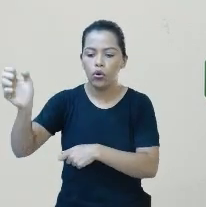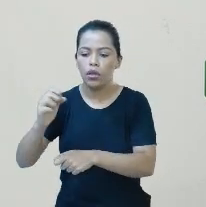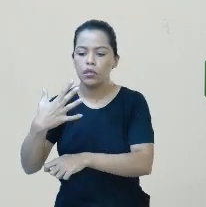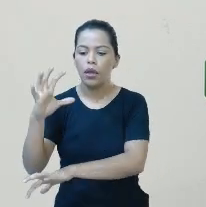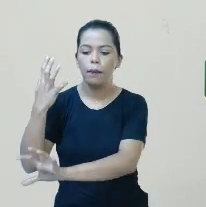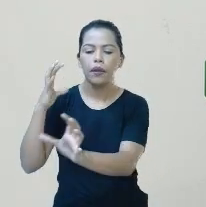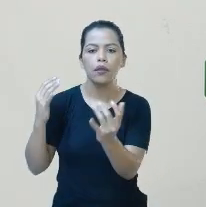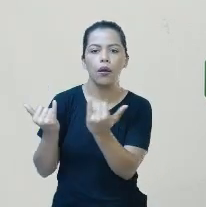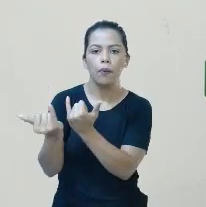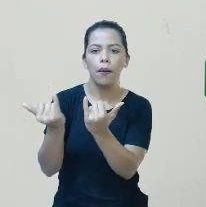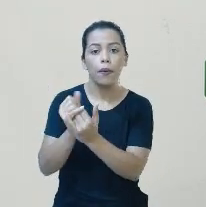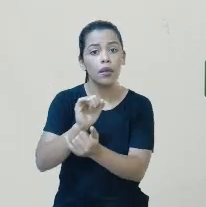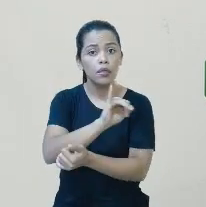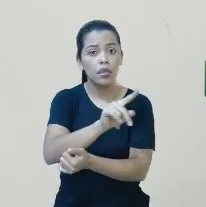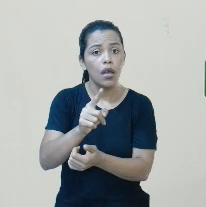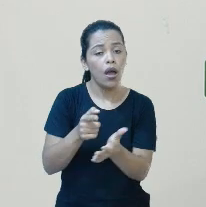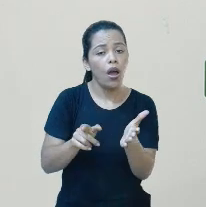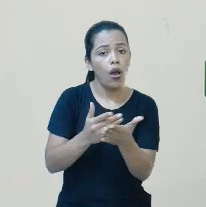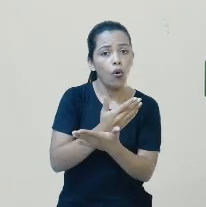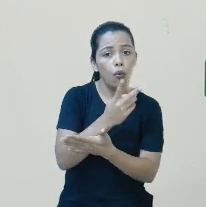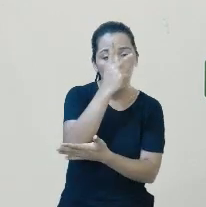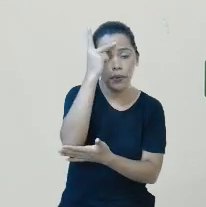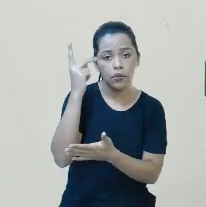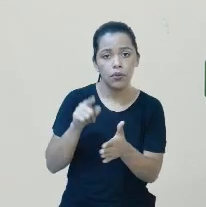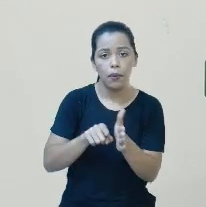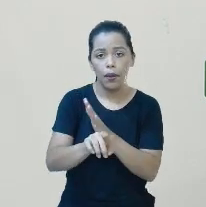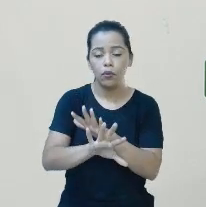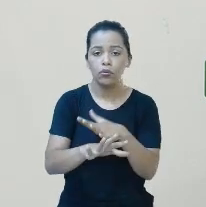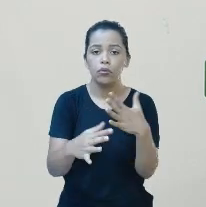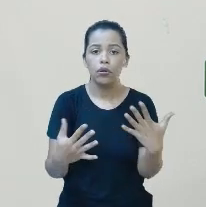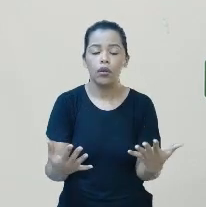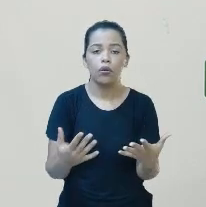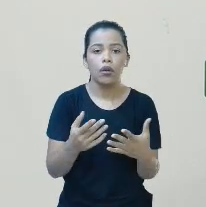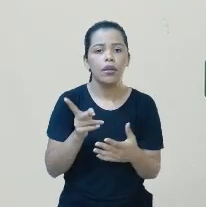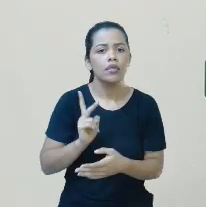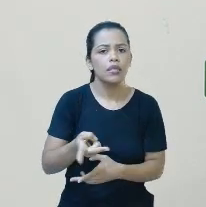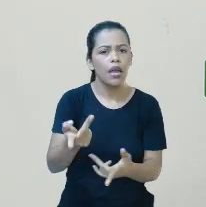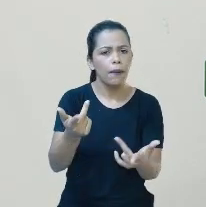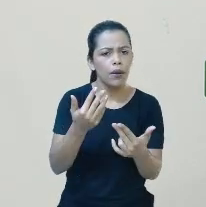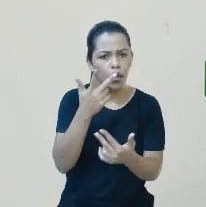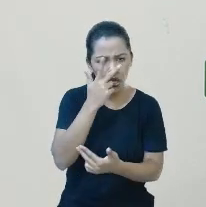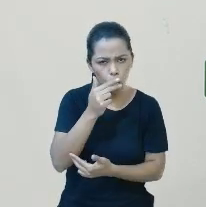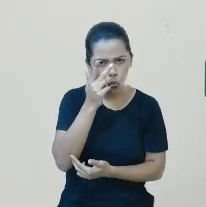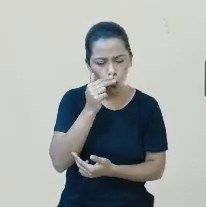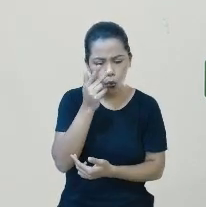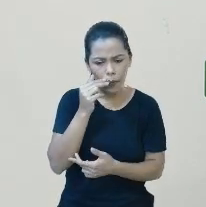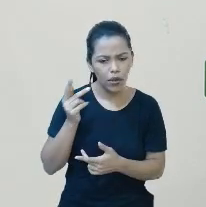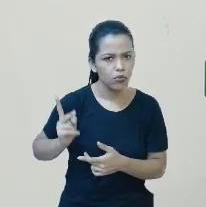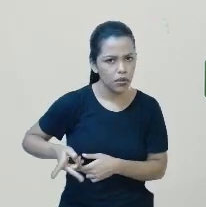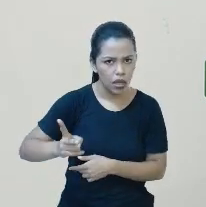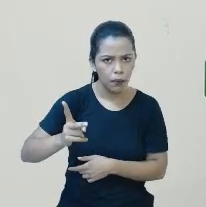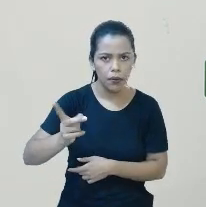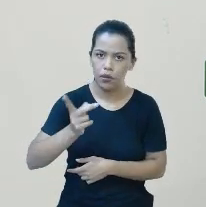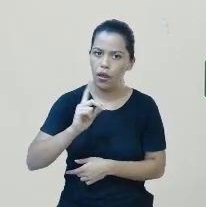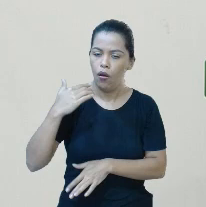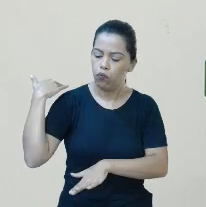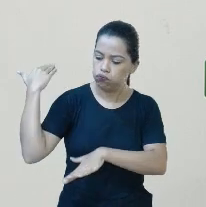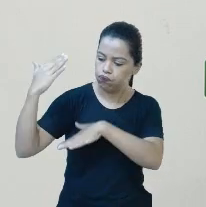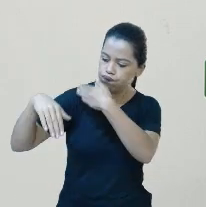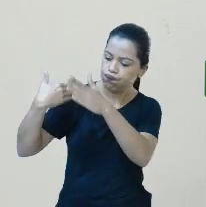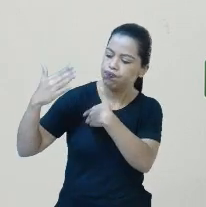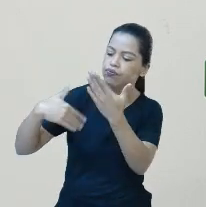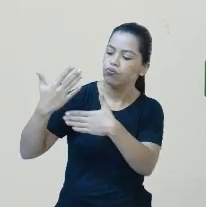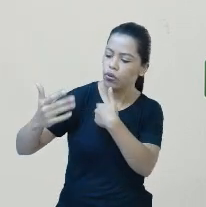culturais. Se alguém perguntar, a divisão de regiões brasileiras foi sempre como é hoje? Não. Ela, com o passar do